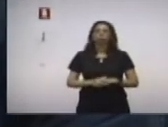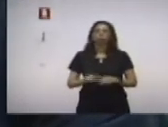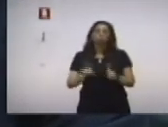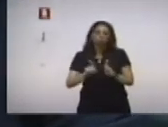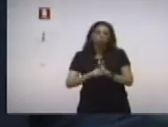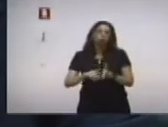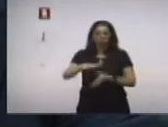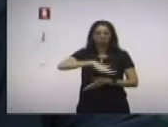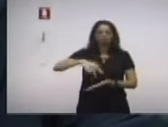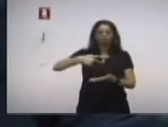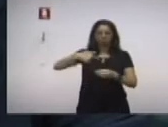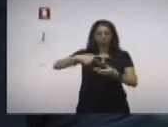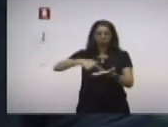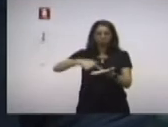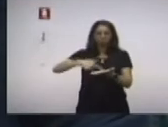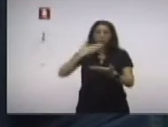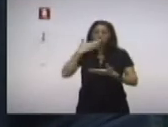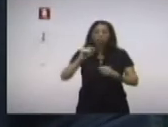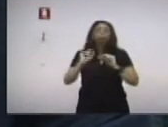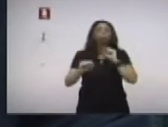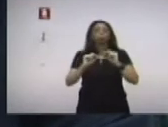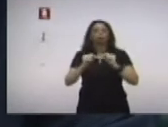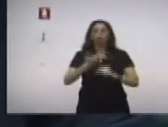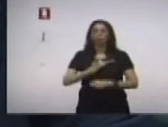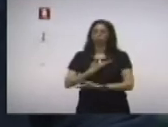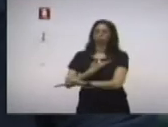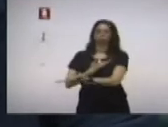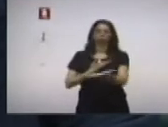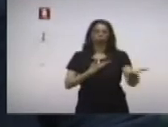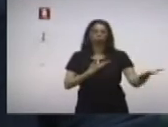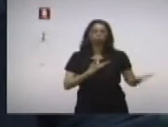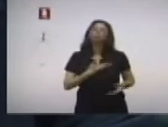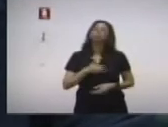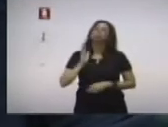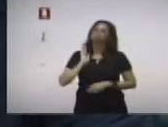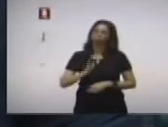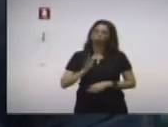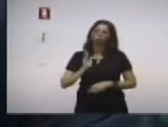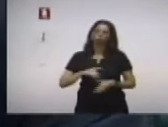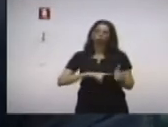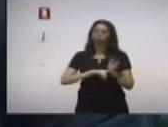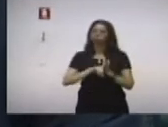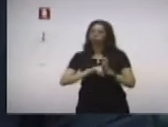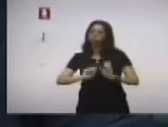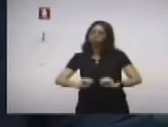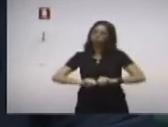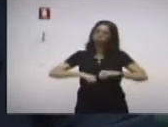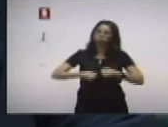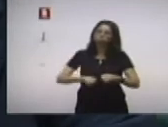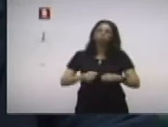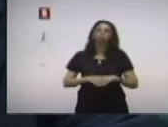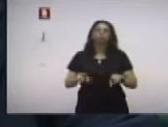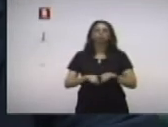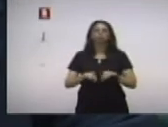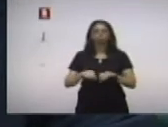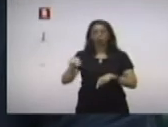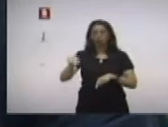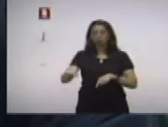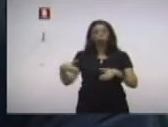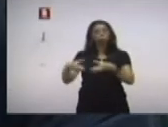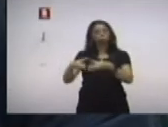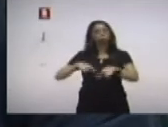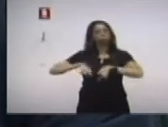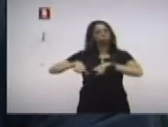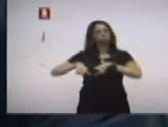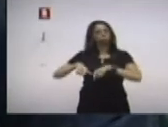então eu quero pedir o apoio dos colegas eu já estou nessa empreitada juntamente com os trabalhadores de